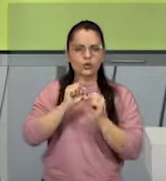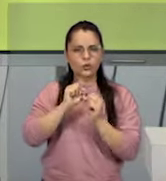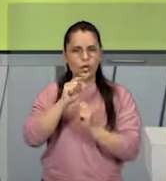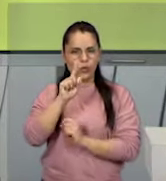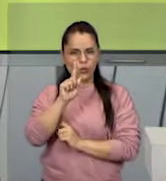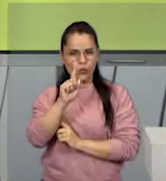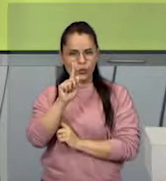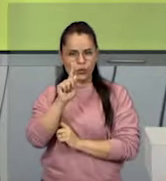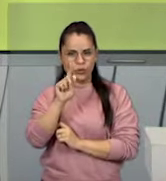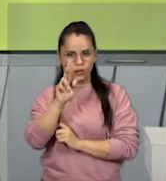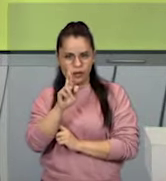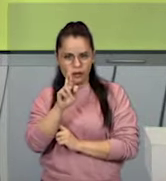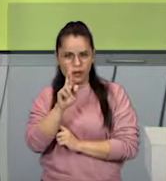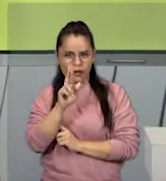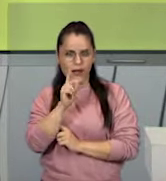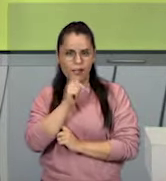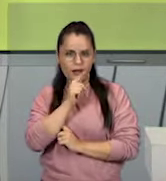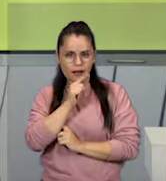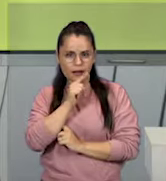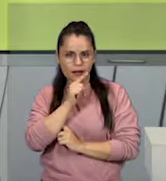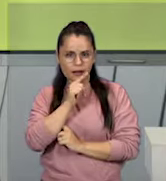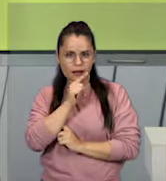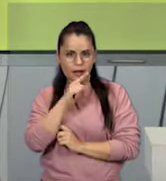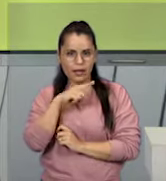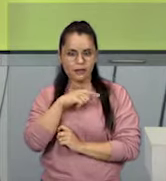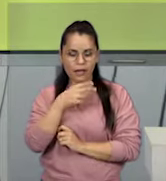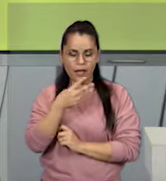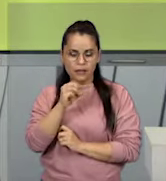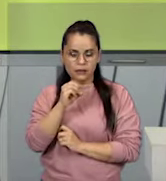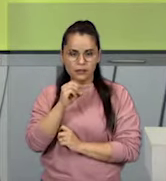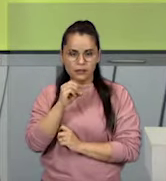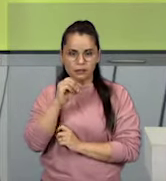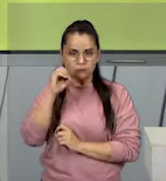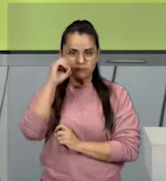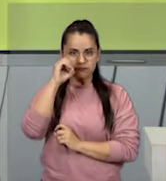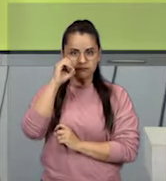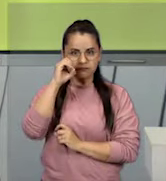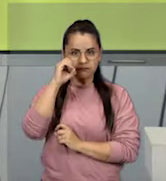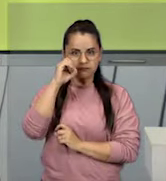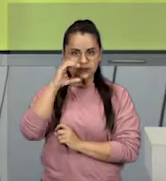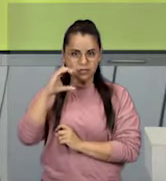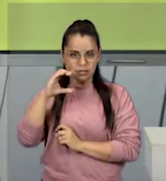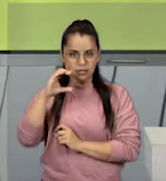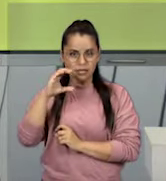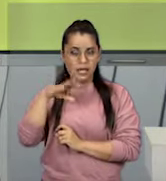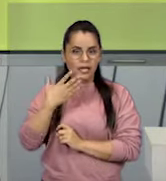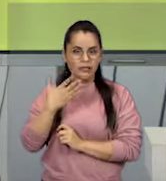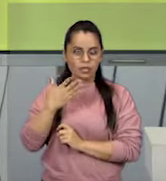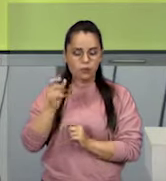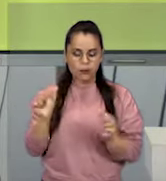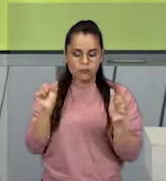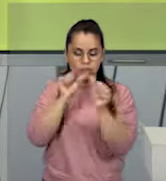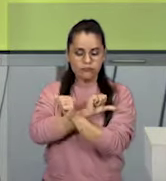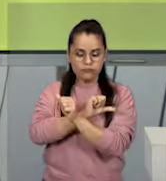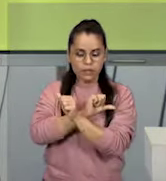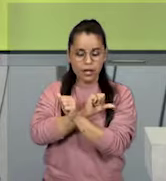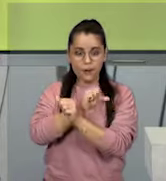grama de água e ele está a 30 graus Celsius para você passar aí para